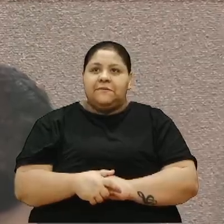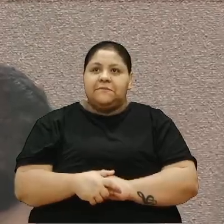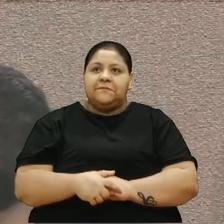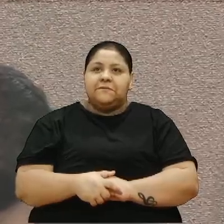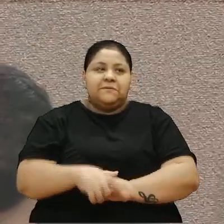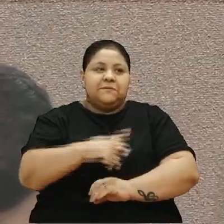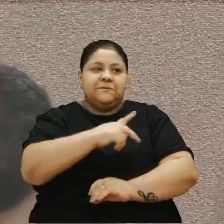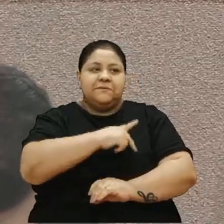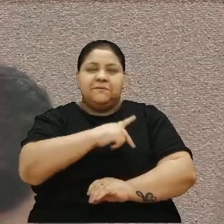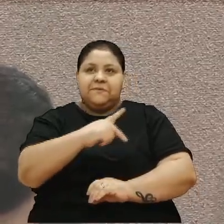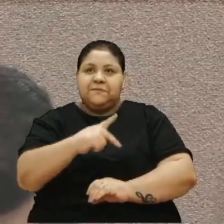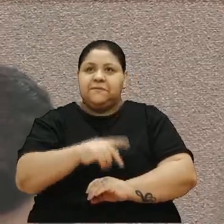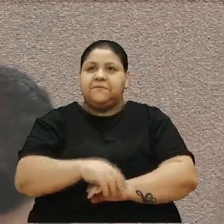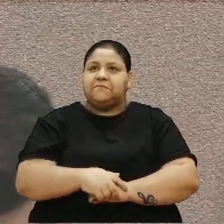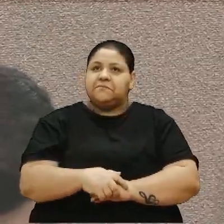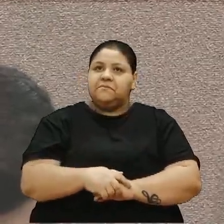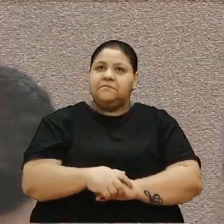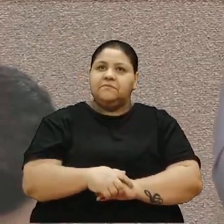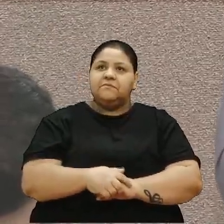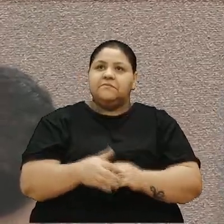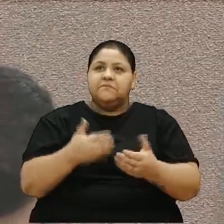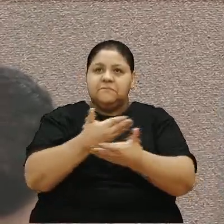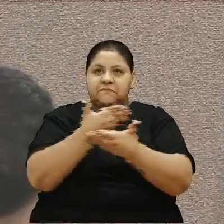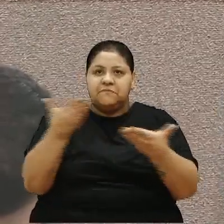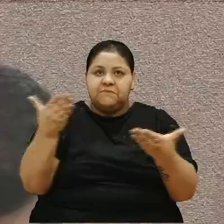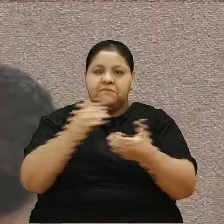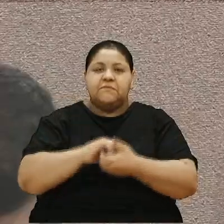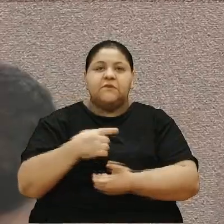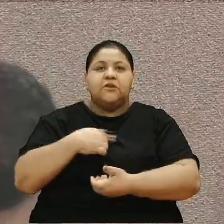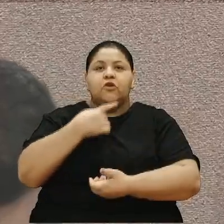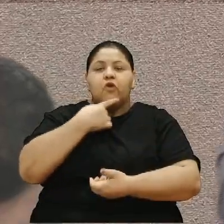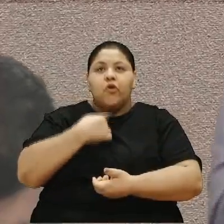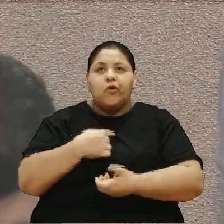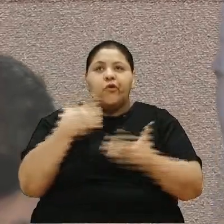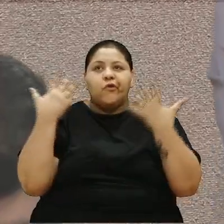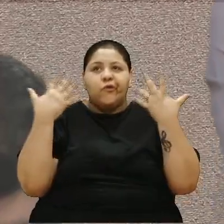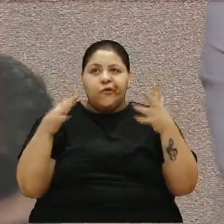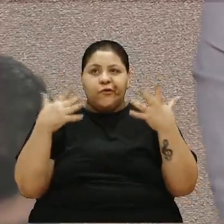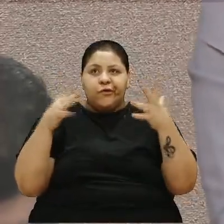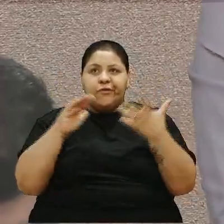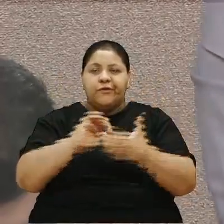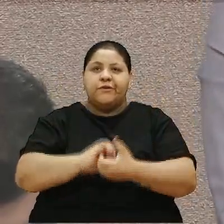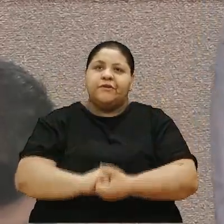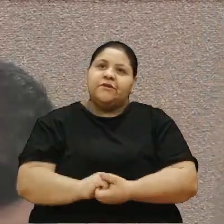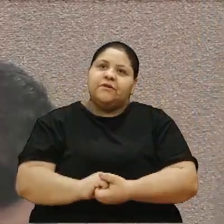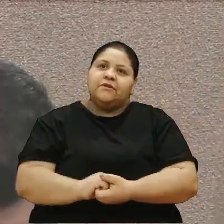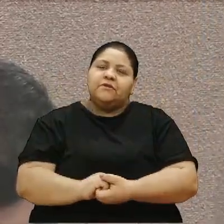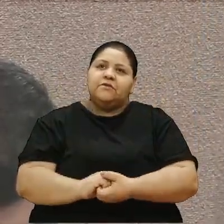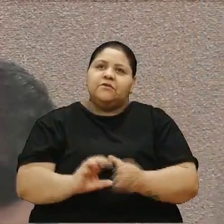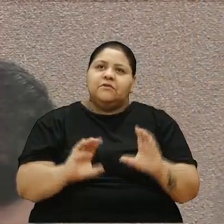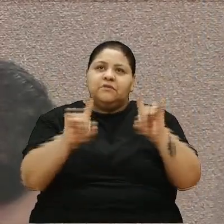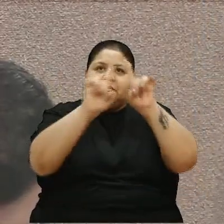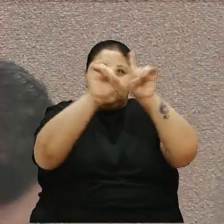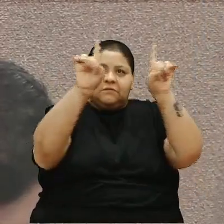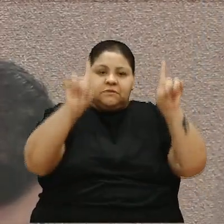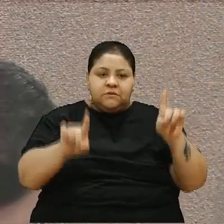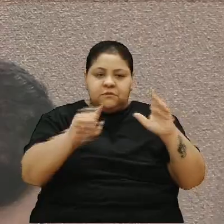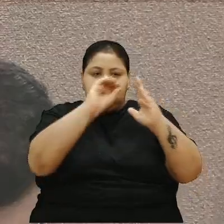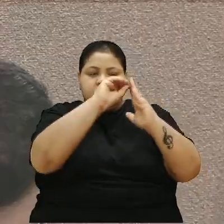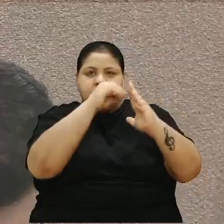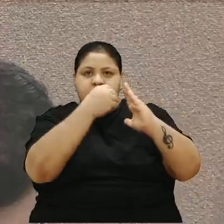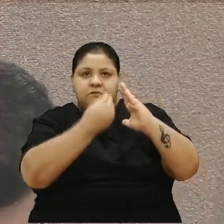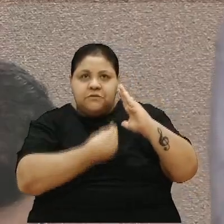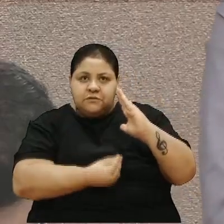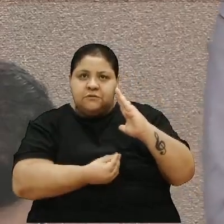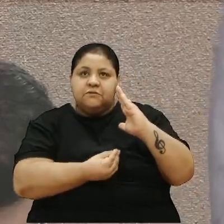Senhor presidente, nobres colegas, eu gostaria de fazer um voto de congratulações às equipes do SAMAI.